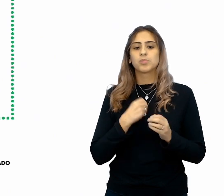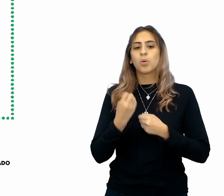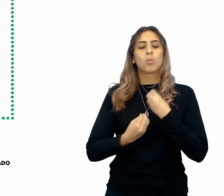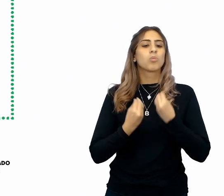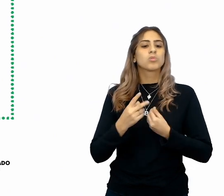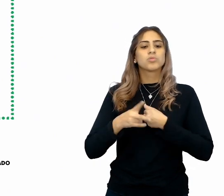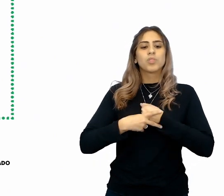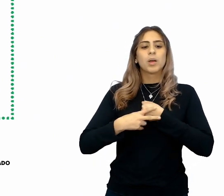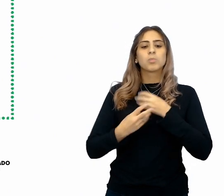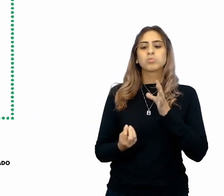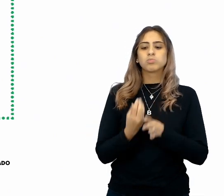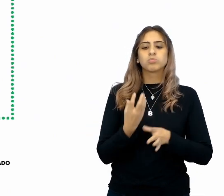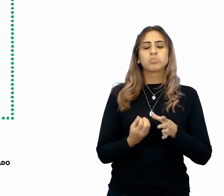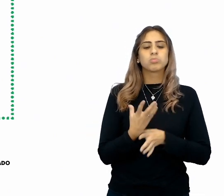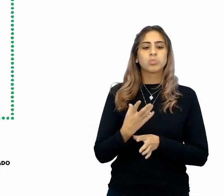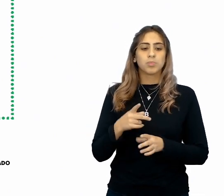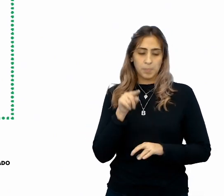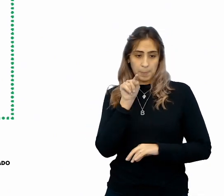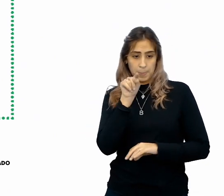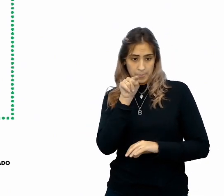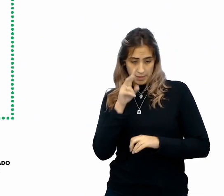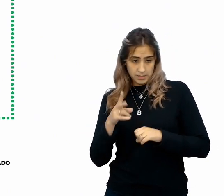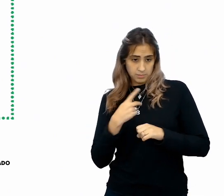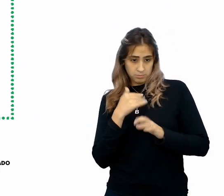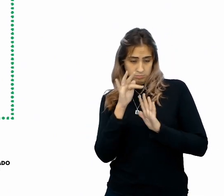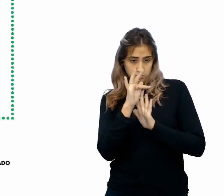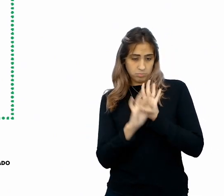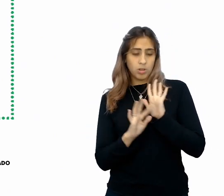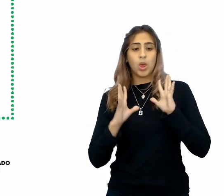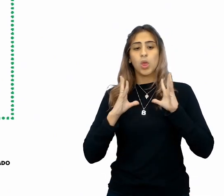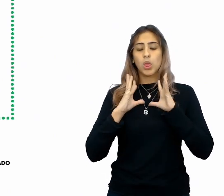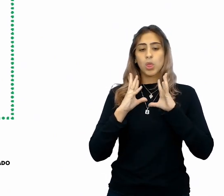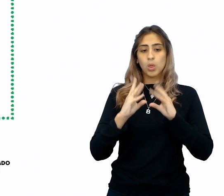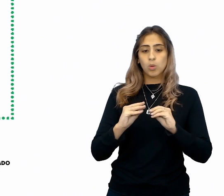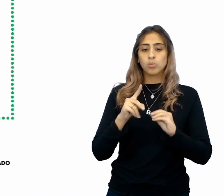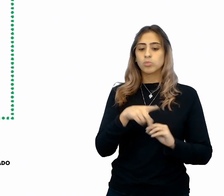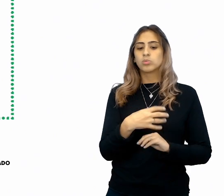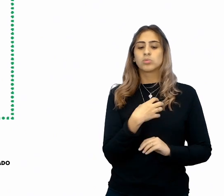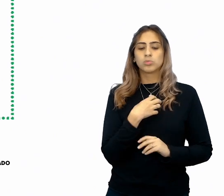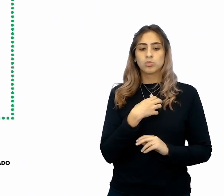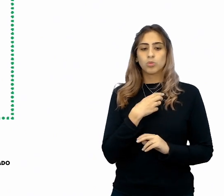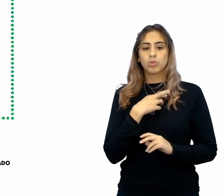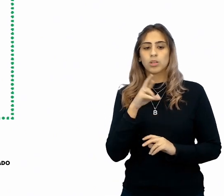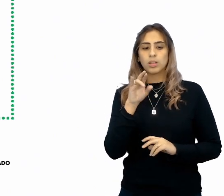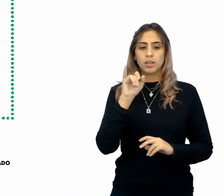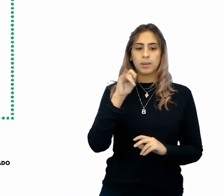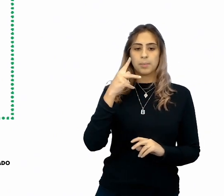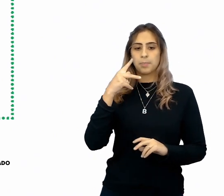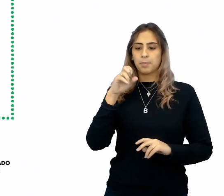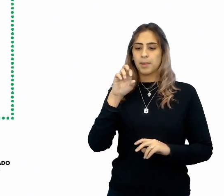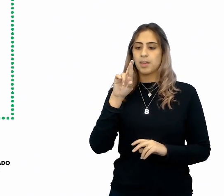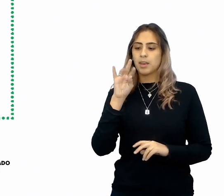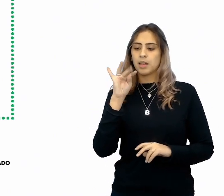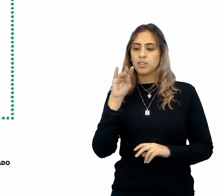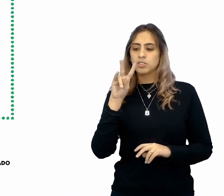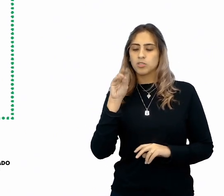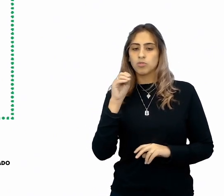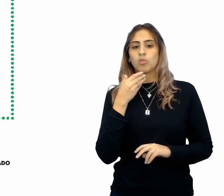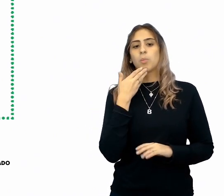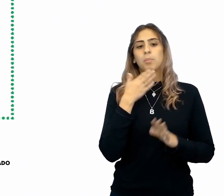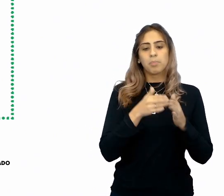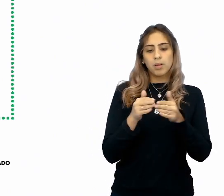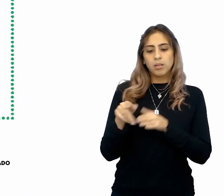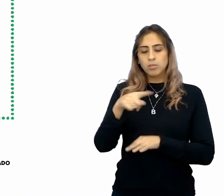aparecem. No caso desse texto, eles estão no modo imperativo. Peça aos estudantes